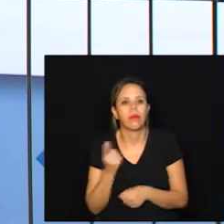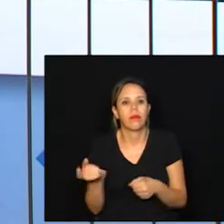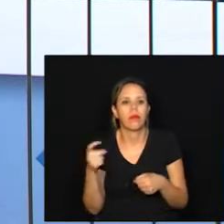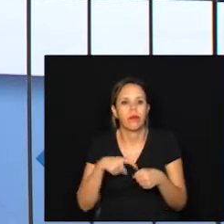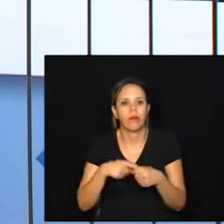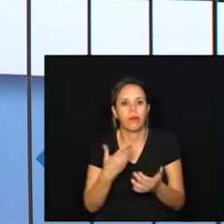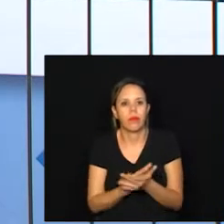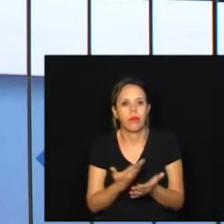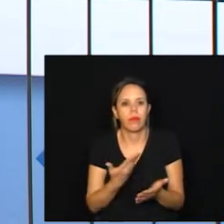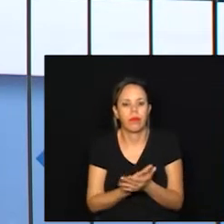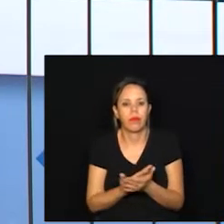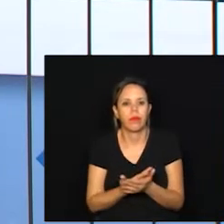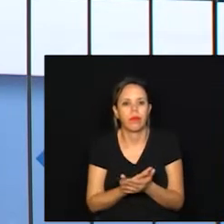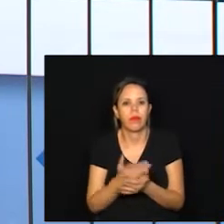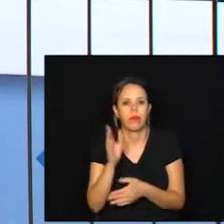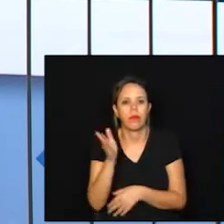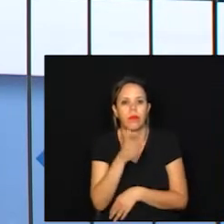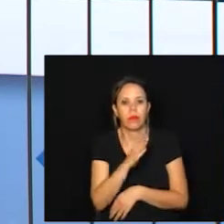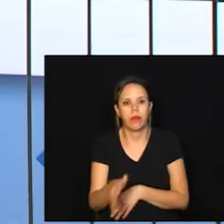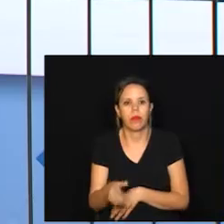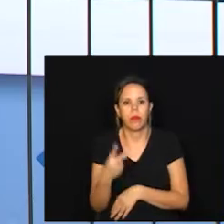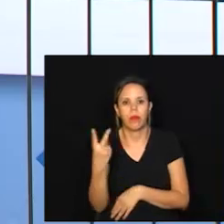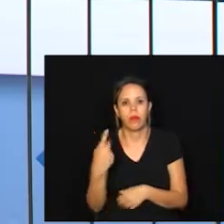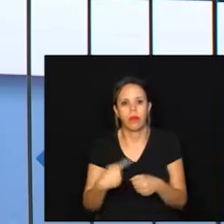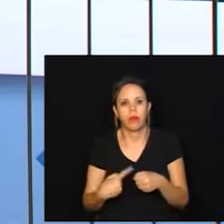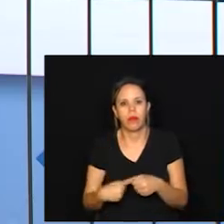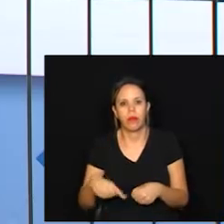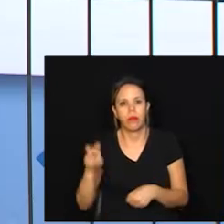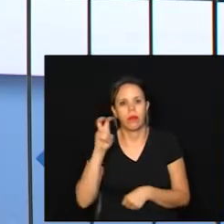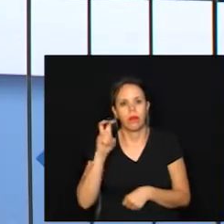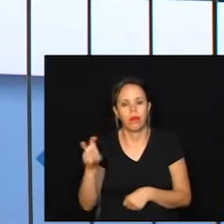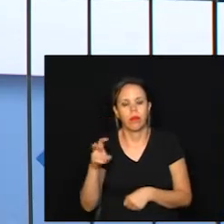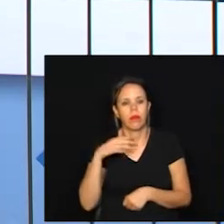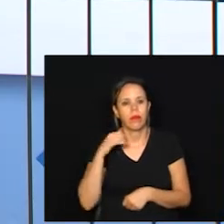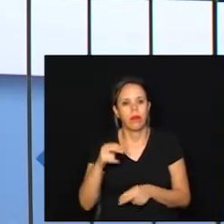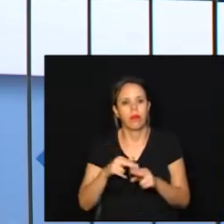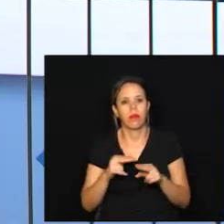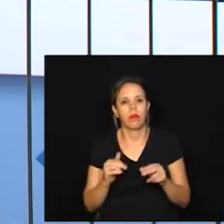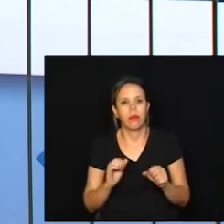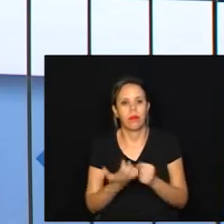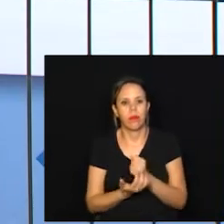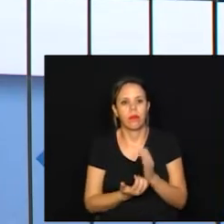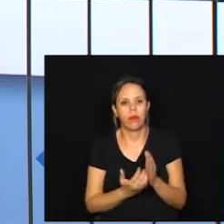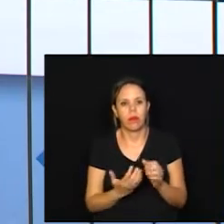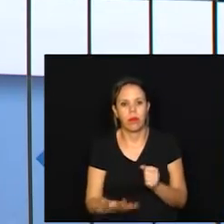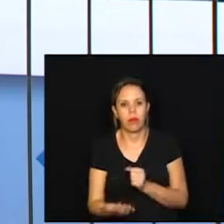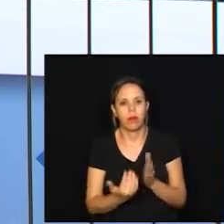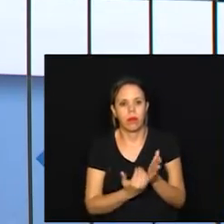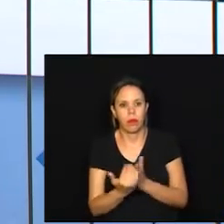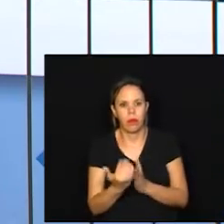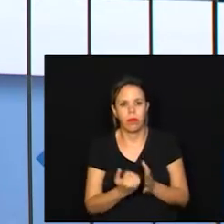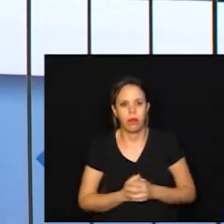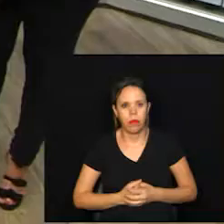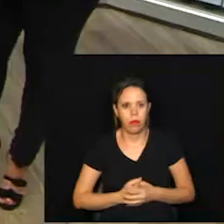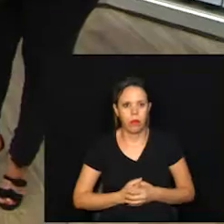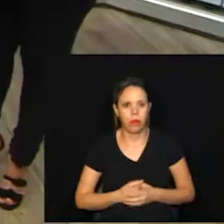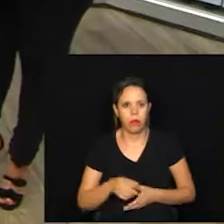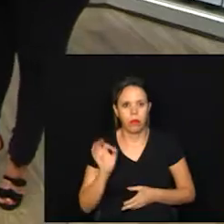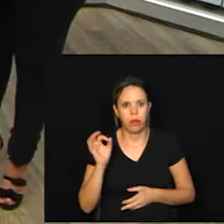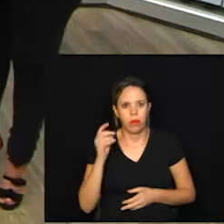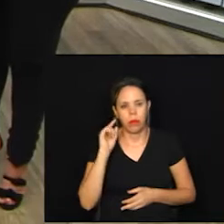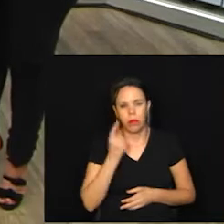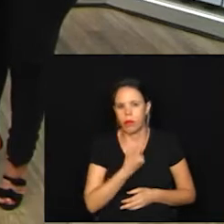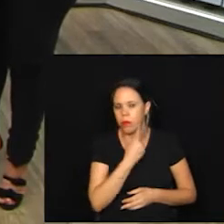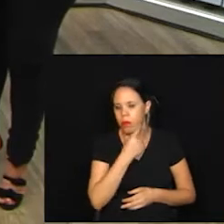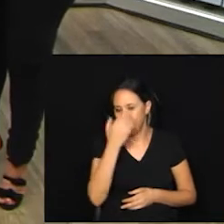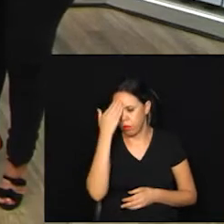às aulas adiadas nesses dois municípios para o dia 5 de abril, devido ao aumento de casos da Covid-19. Tá certo, Mina